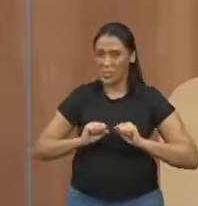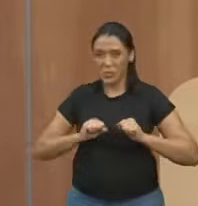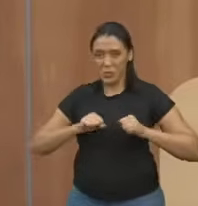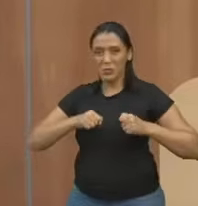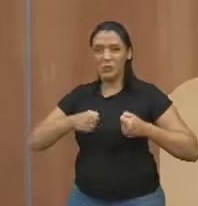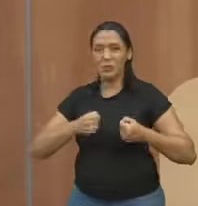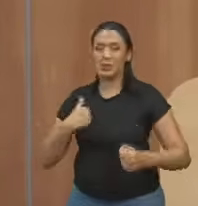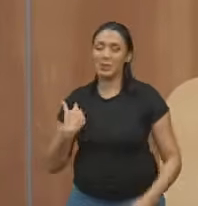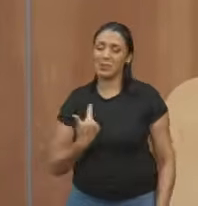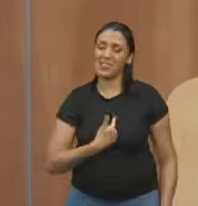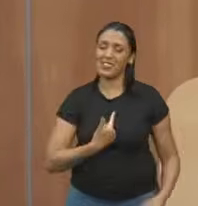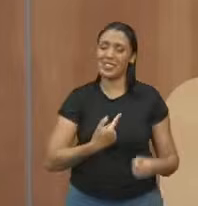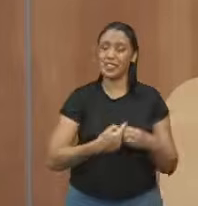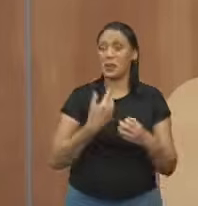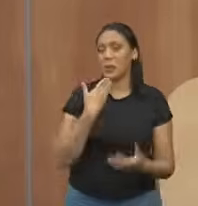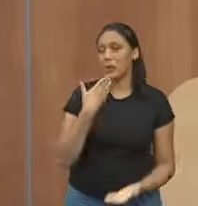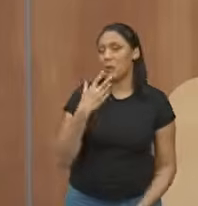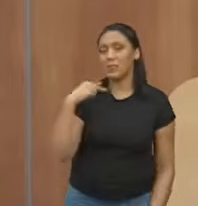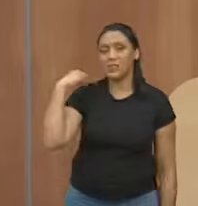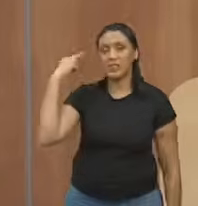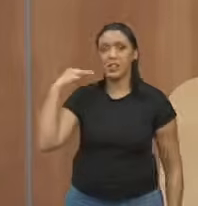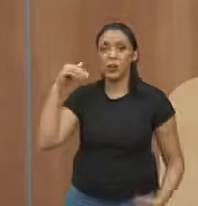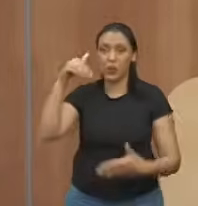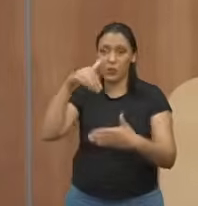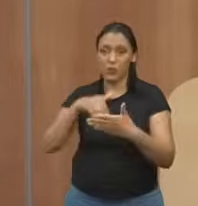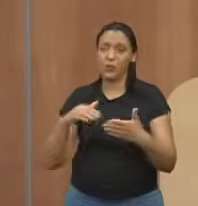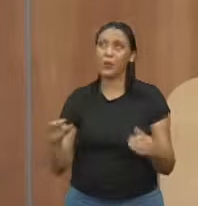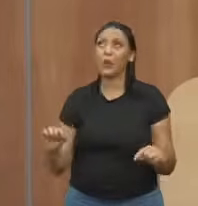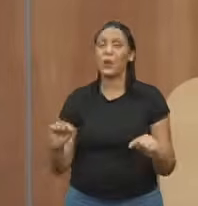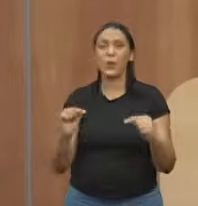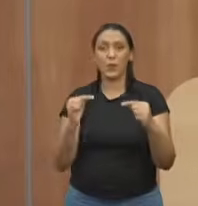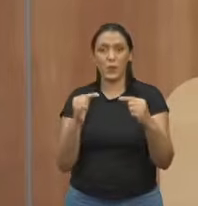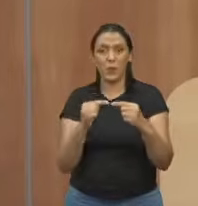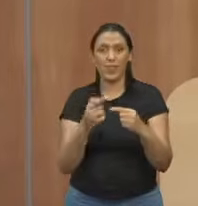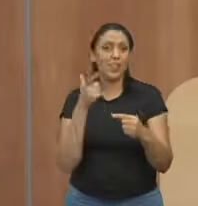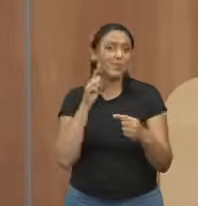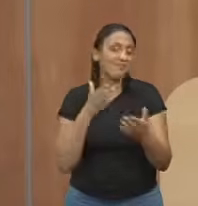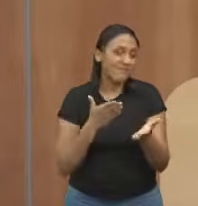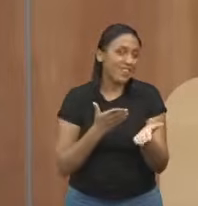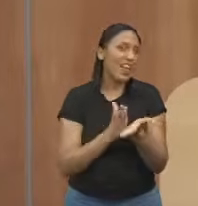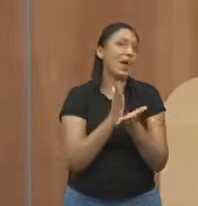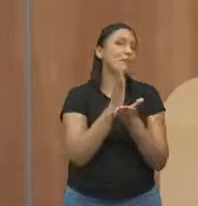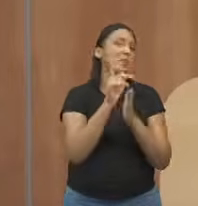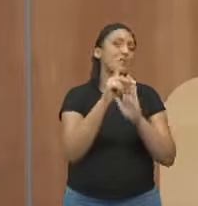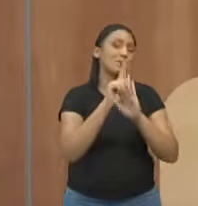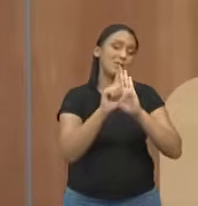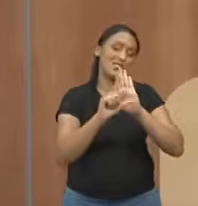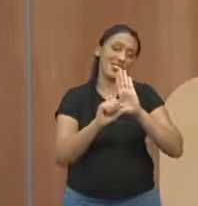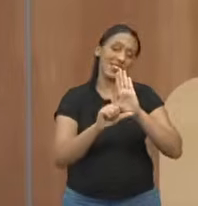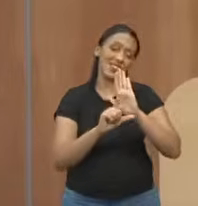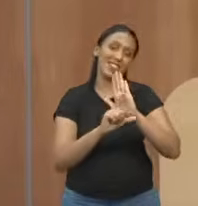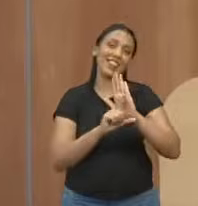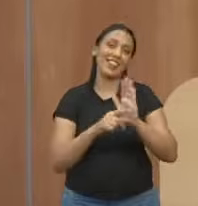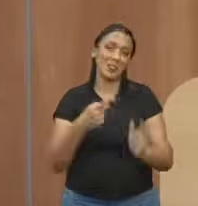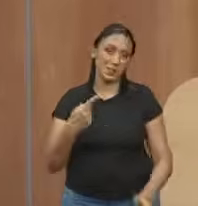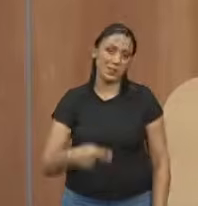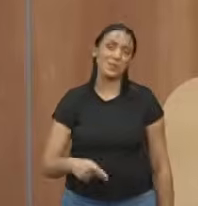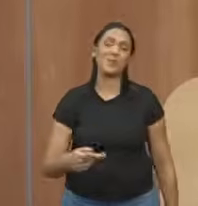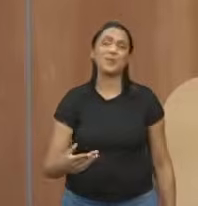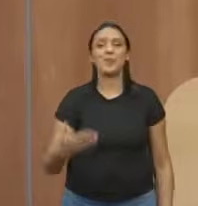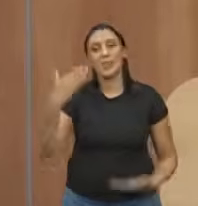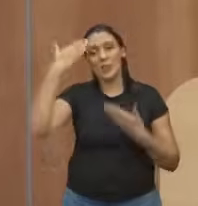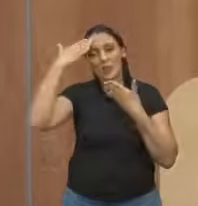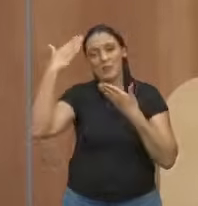disso, eu peço aos nobres vereadores um voto favorável para que a gente possa aprovar aqui na nossa cidade essa propositura. Muito